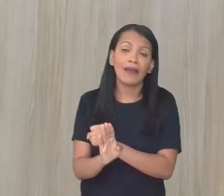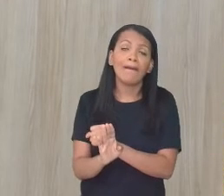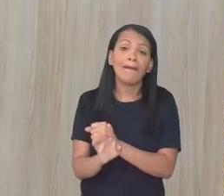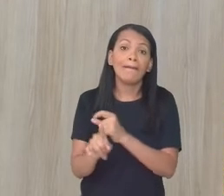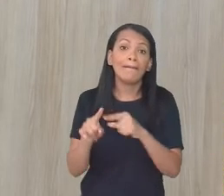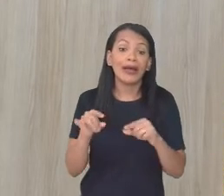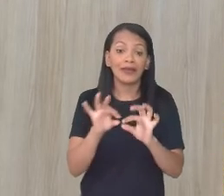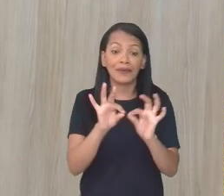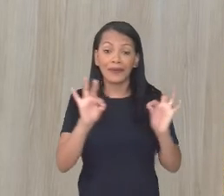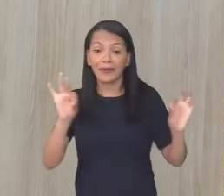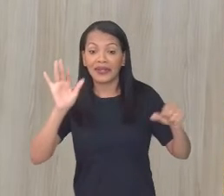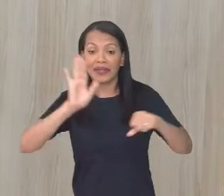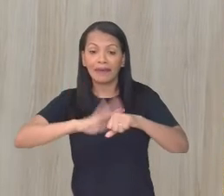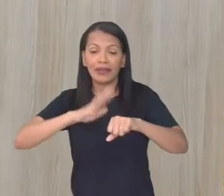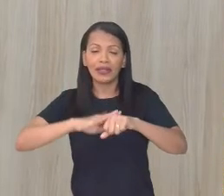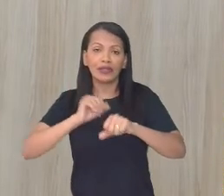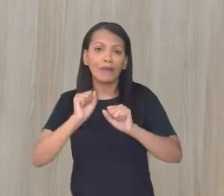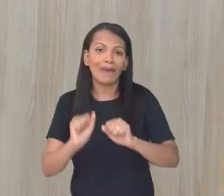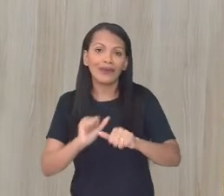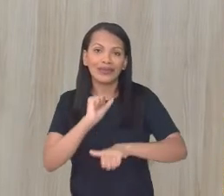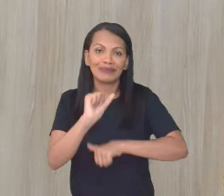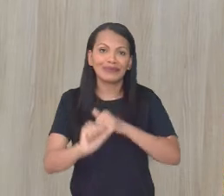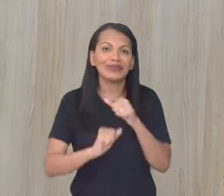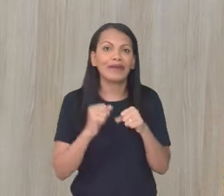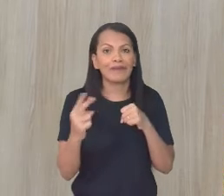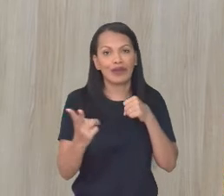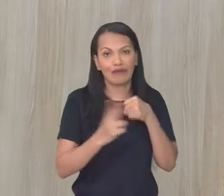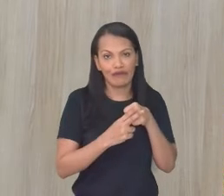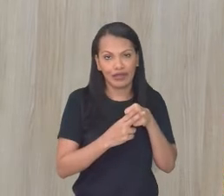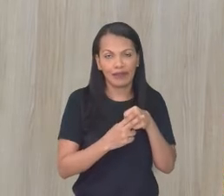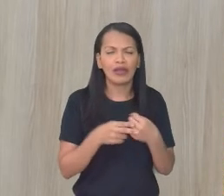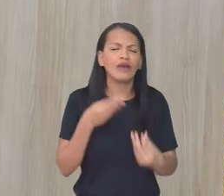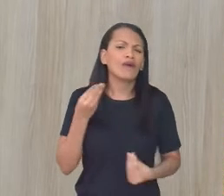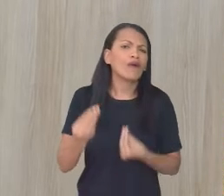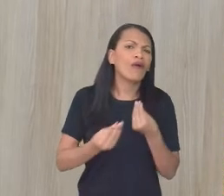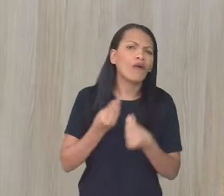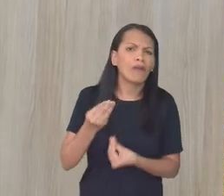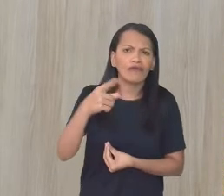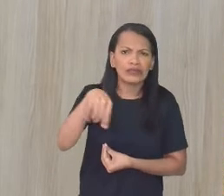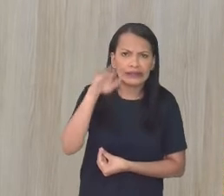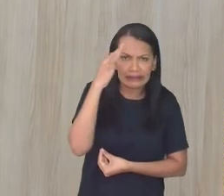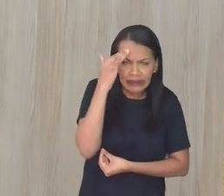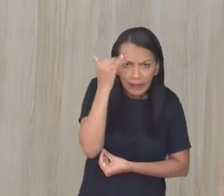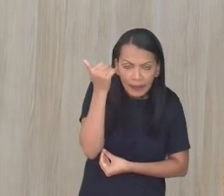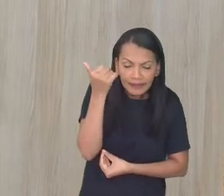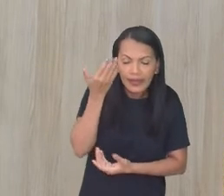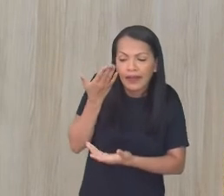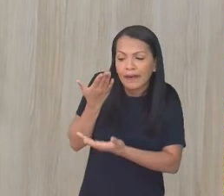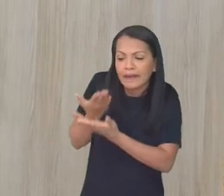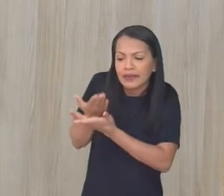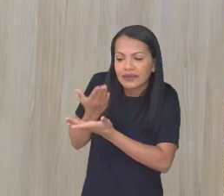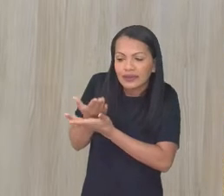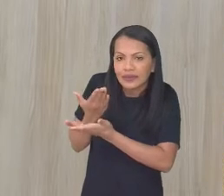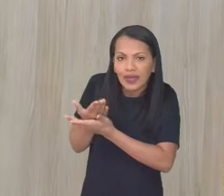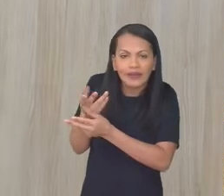é que você identifica isso? Percebendo, estudando, não é?